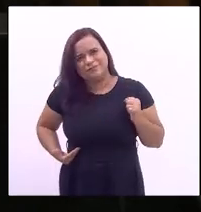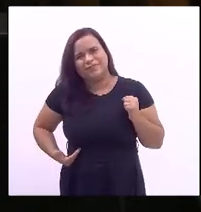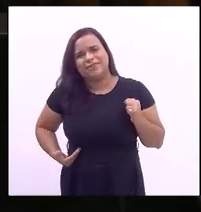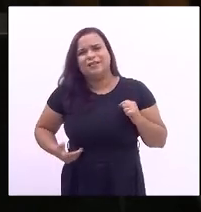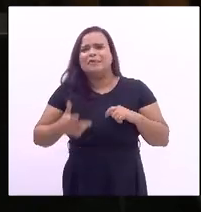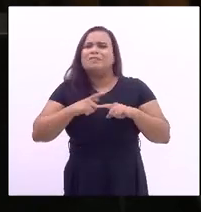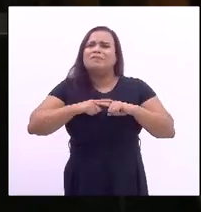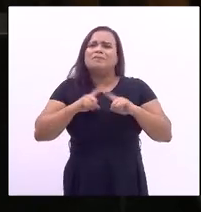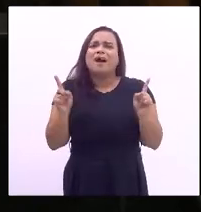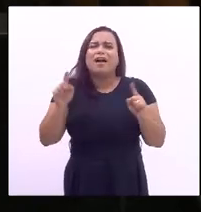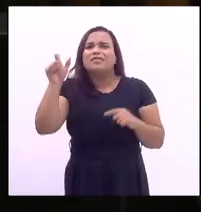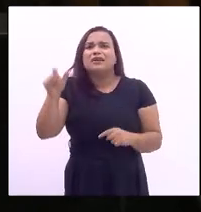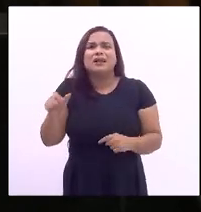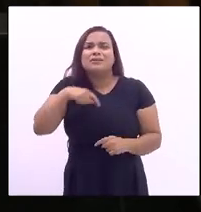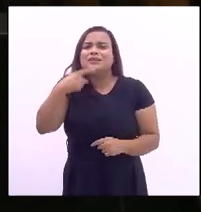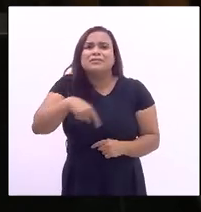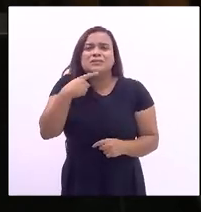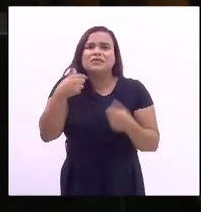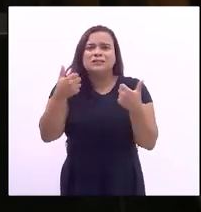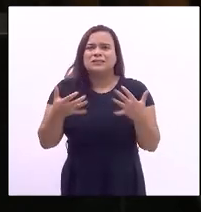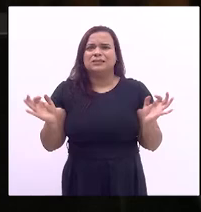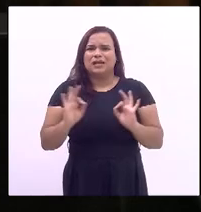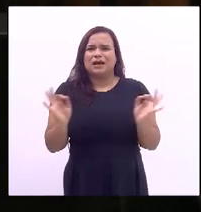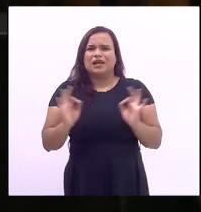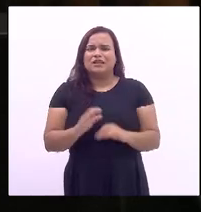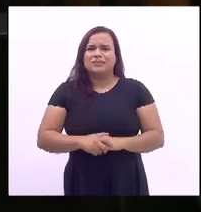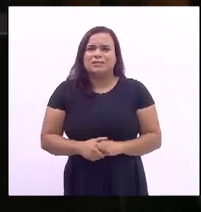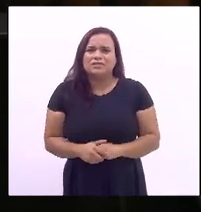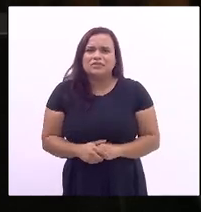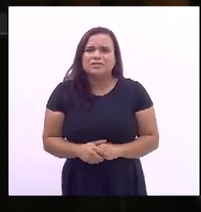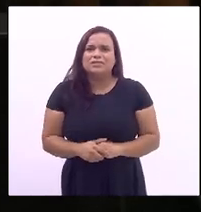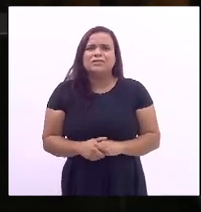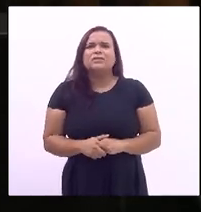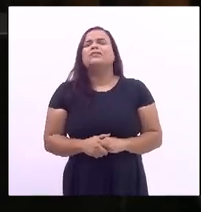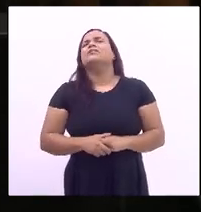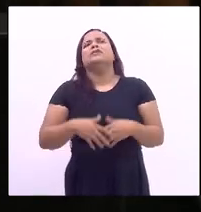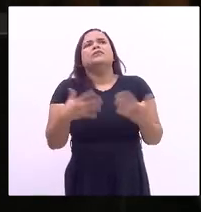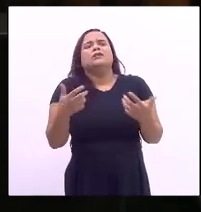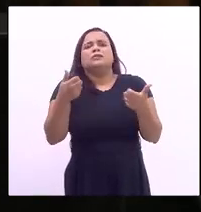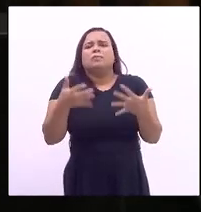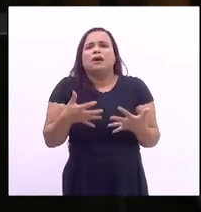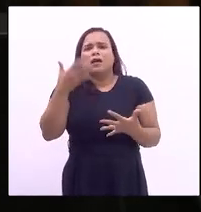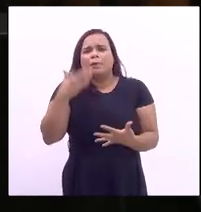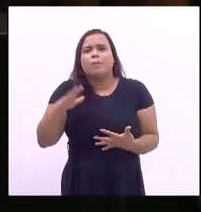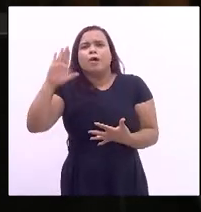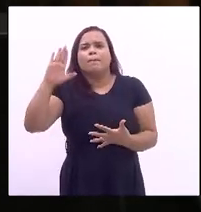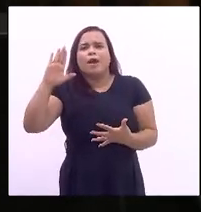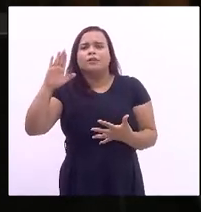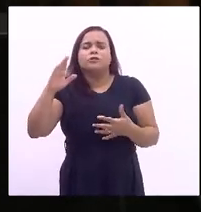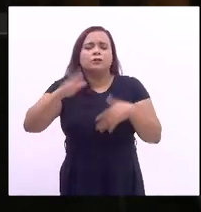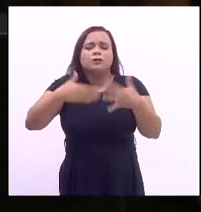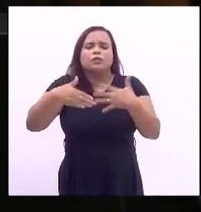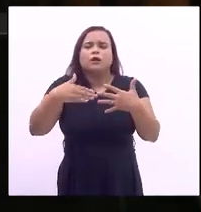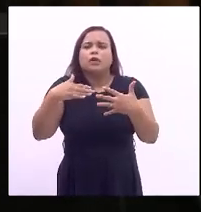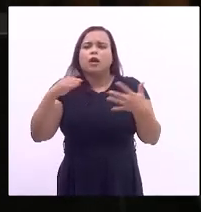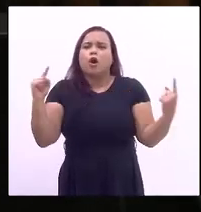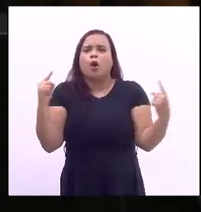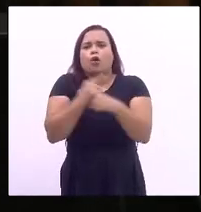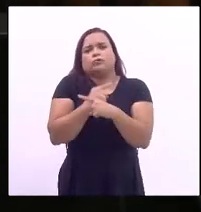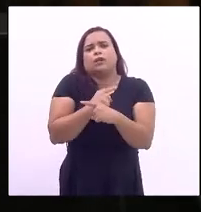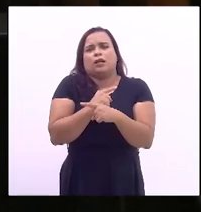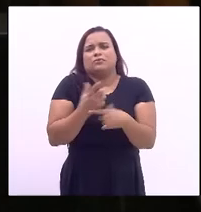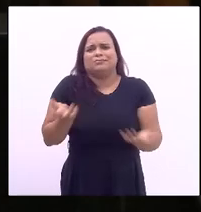mas que ao contrário de fazer tudo o que promete faz ao contrário é mais